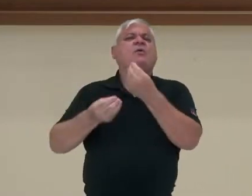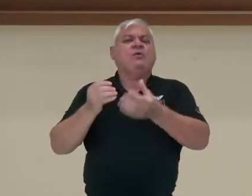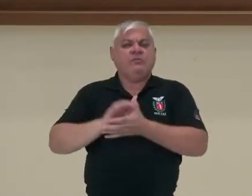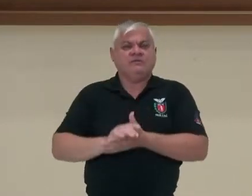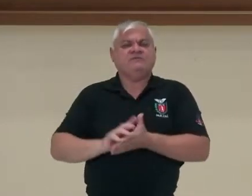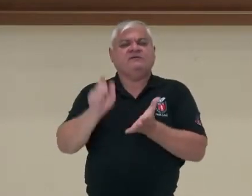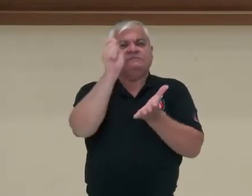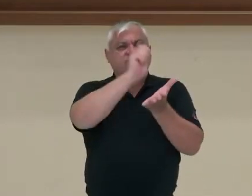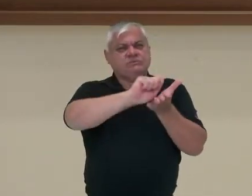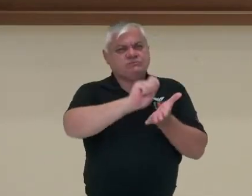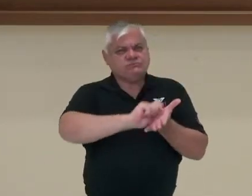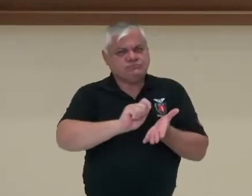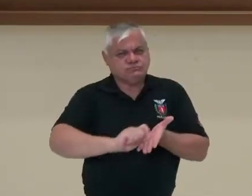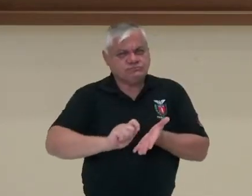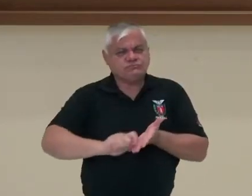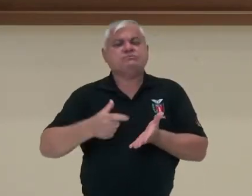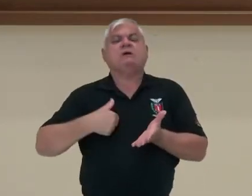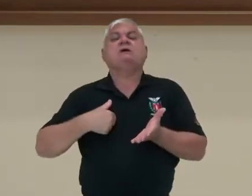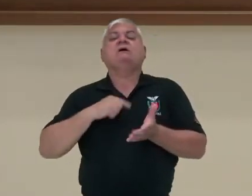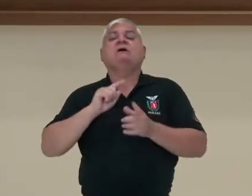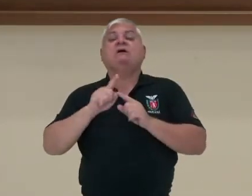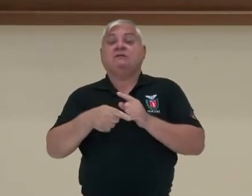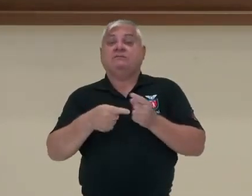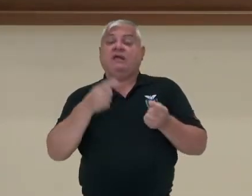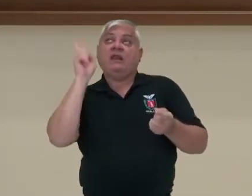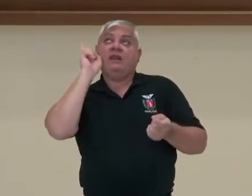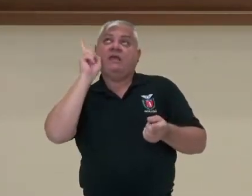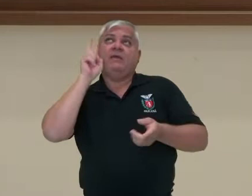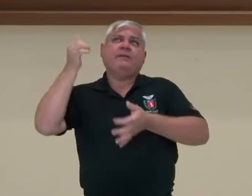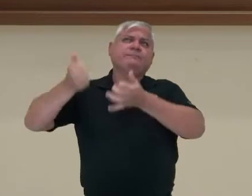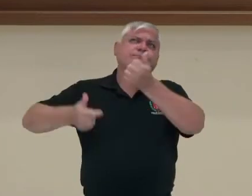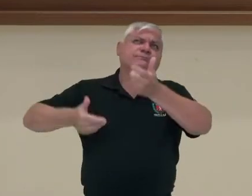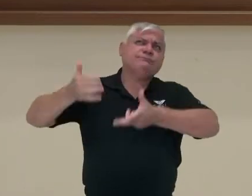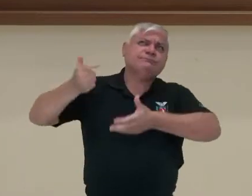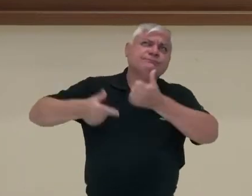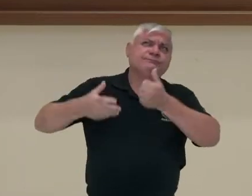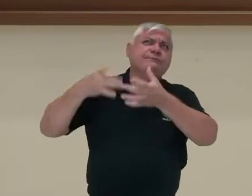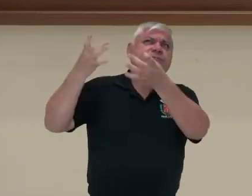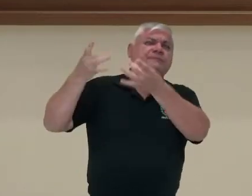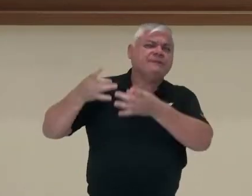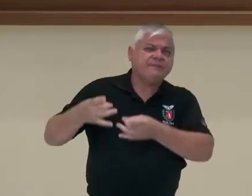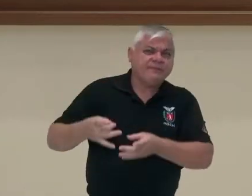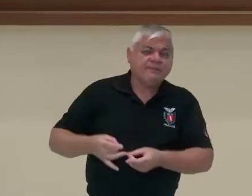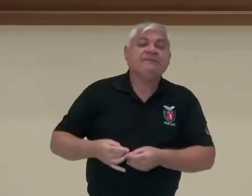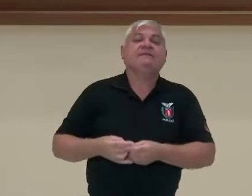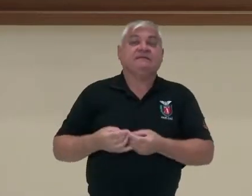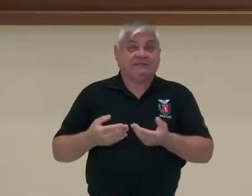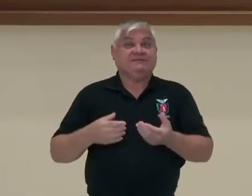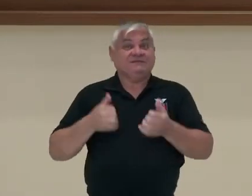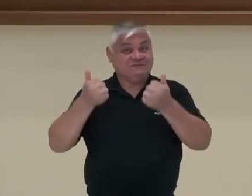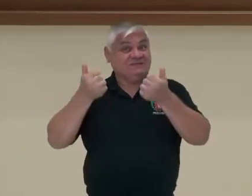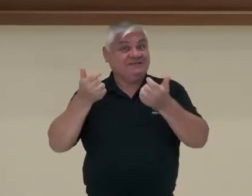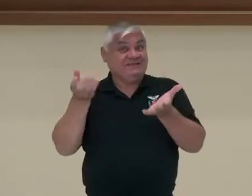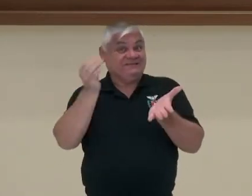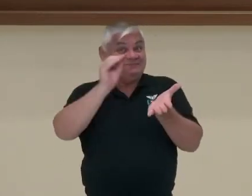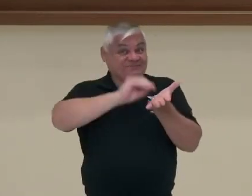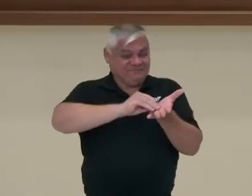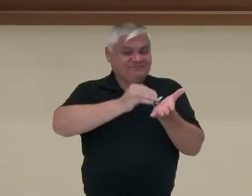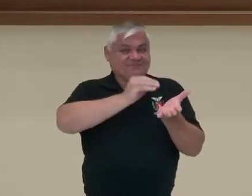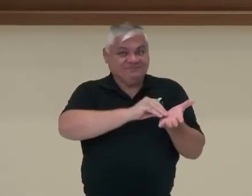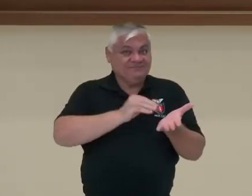copiar essa questão no caderno de vocês, vão lembrar do que nós falamos até aqui, né? Do que nós explicamos,